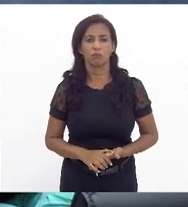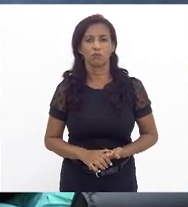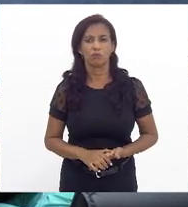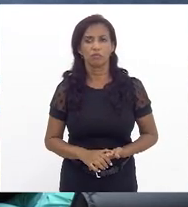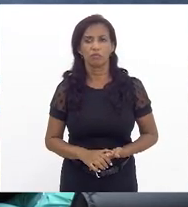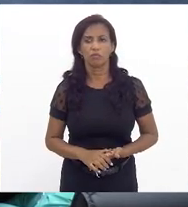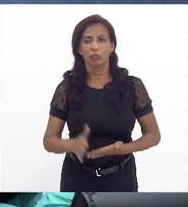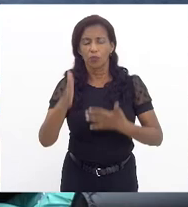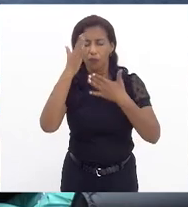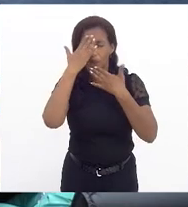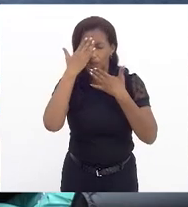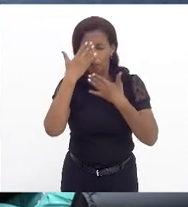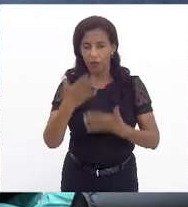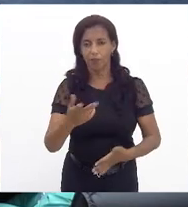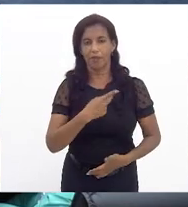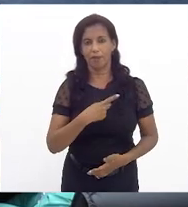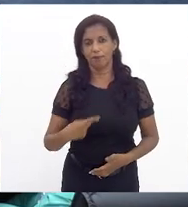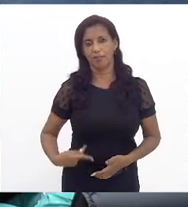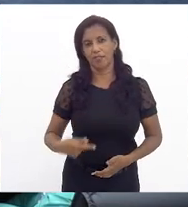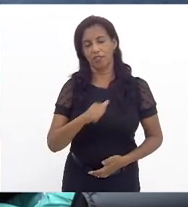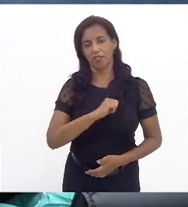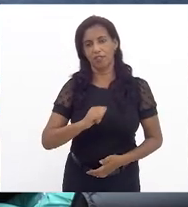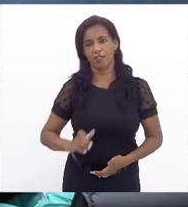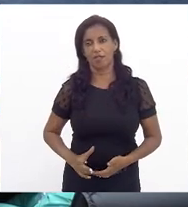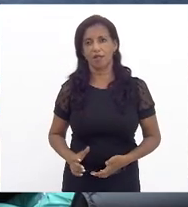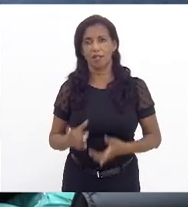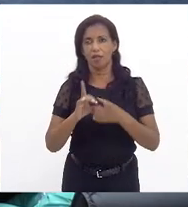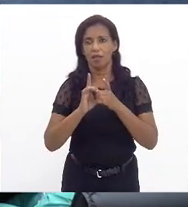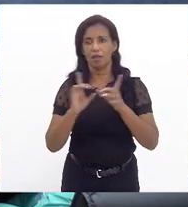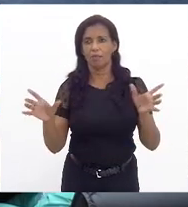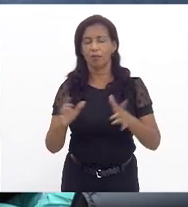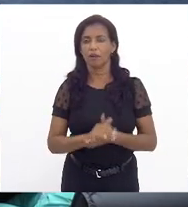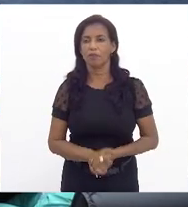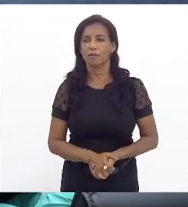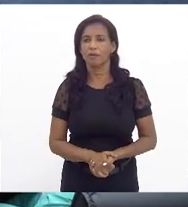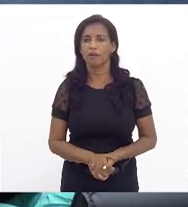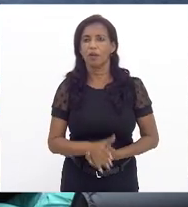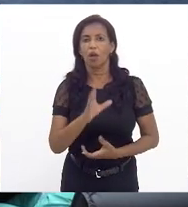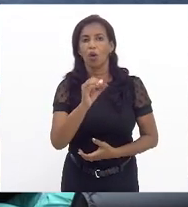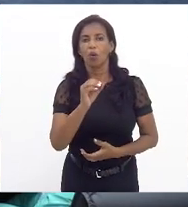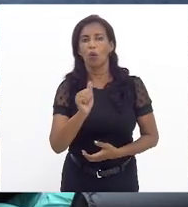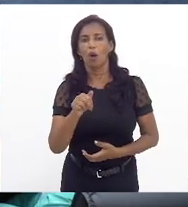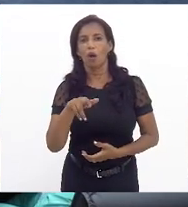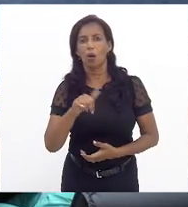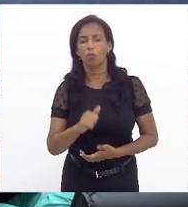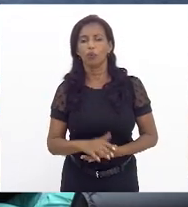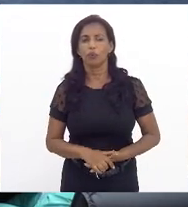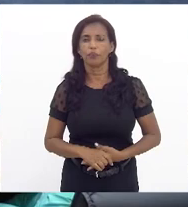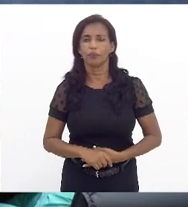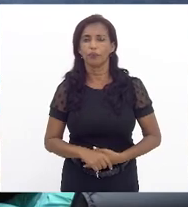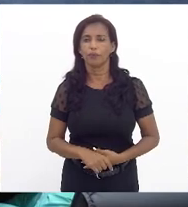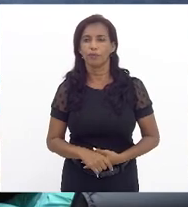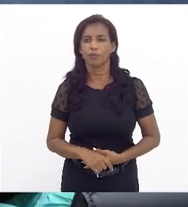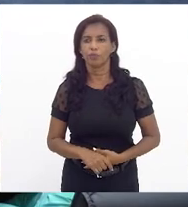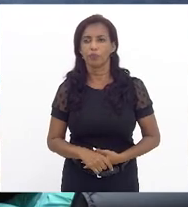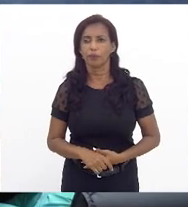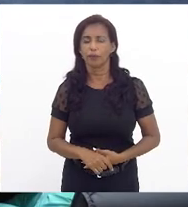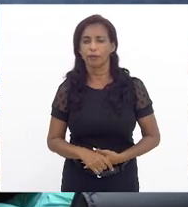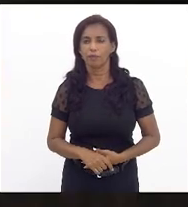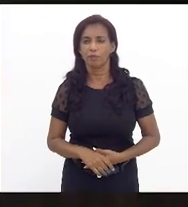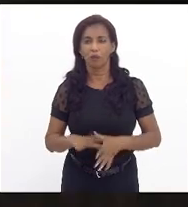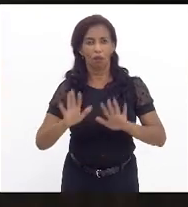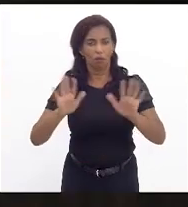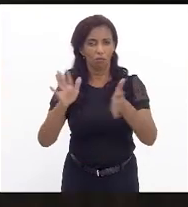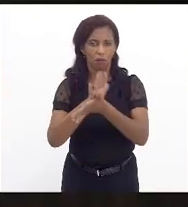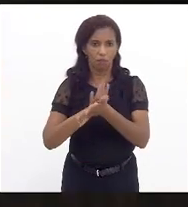Janeiro. Obrigado, presidente André Siciliano, democrático, coautor da lei em análise. Ok, não havendo